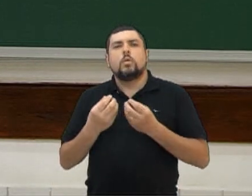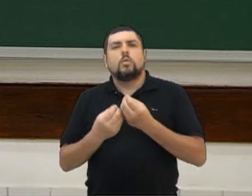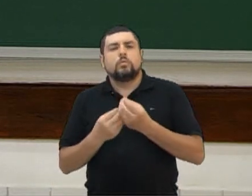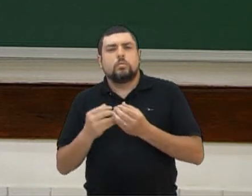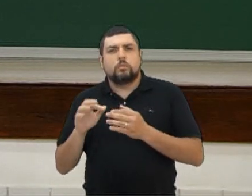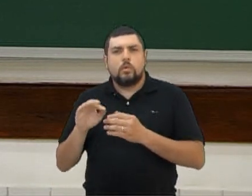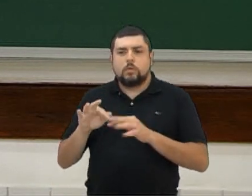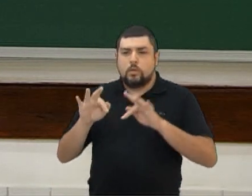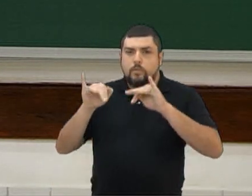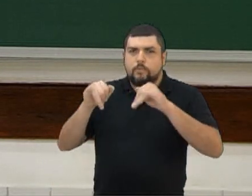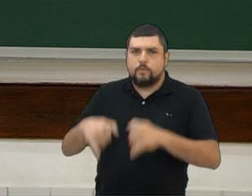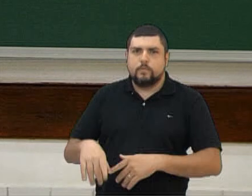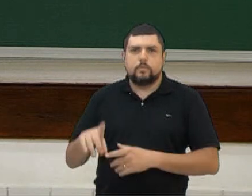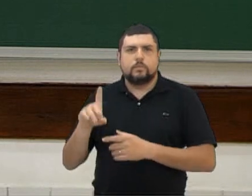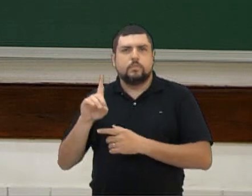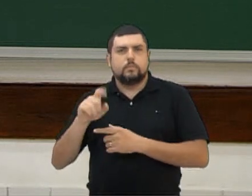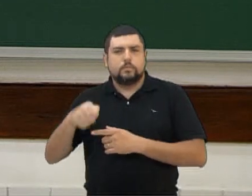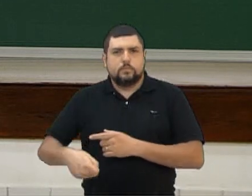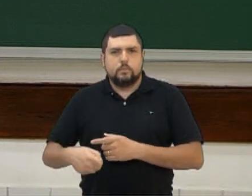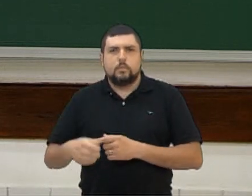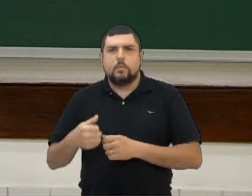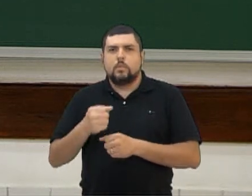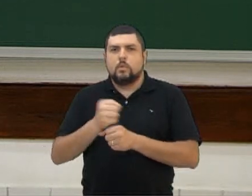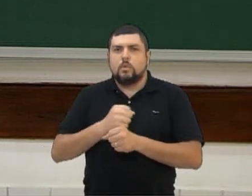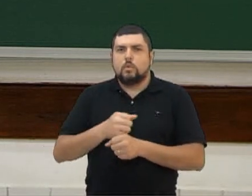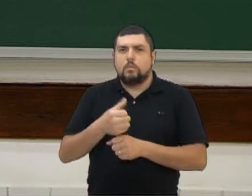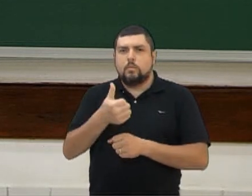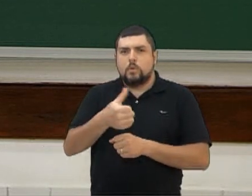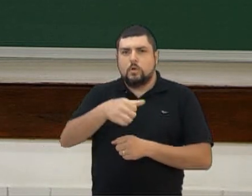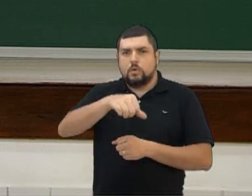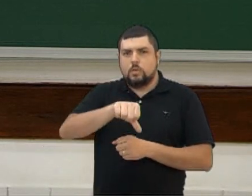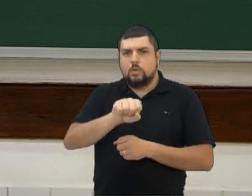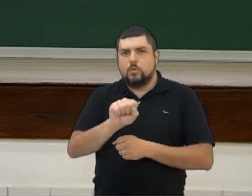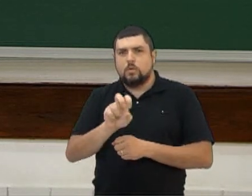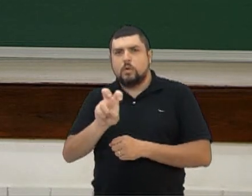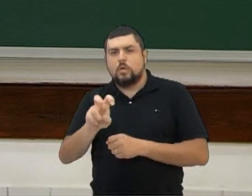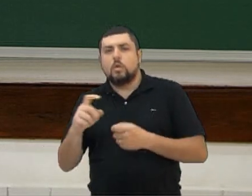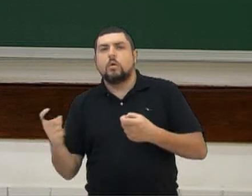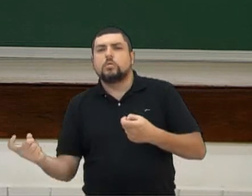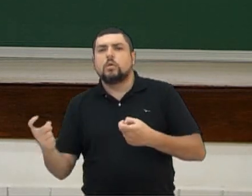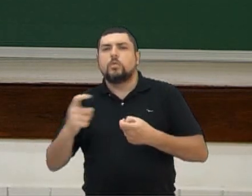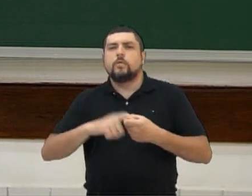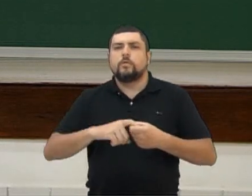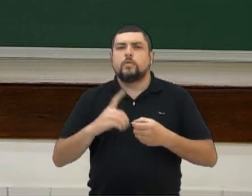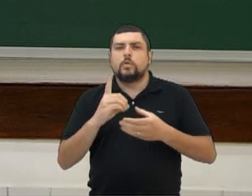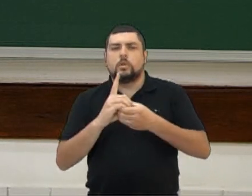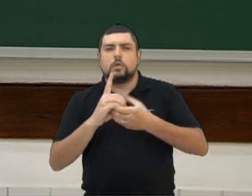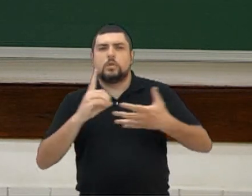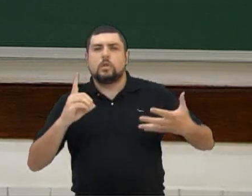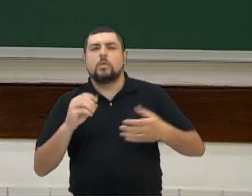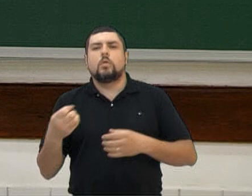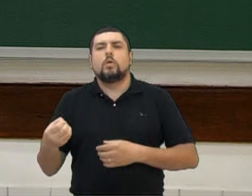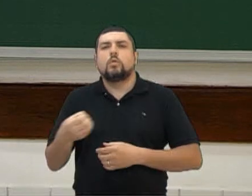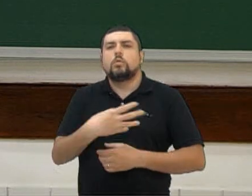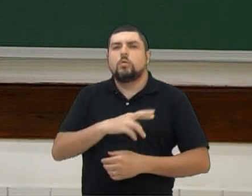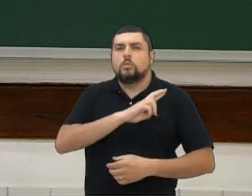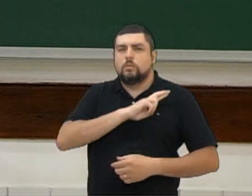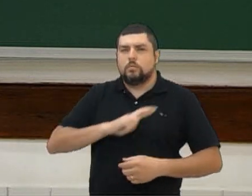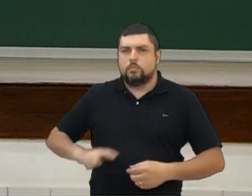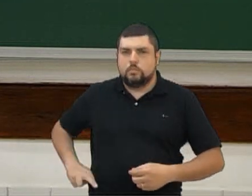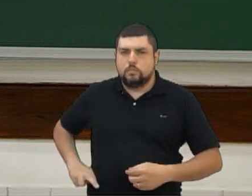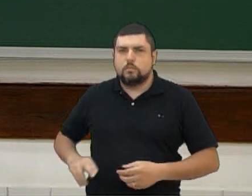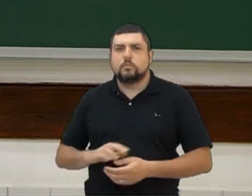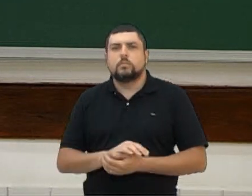de 1985, a gente tem a redemocratização ou a chamada Nova República. Esse período, então,